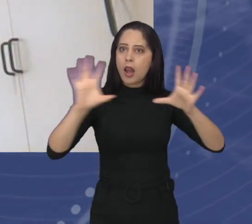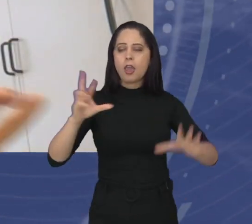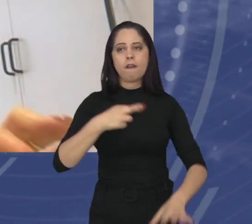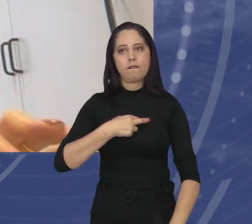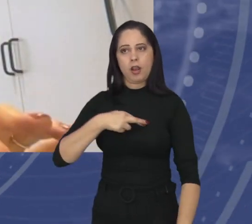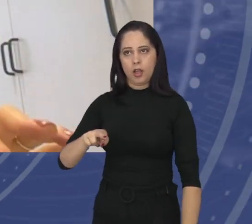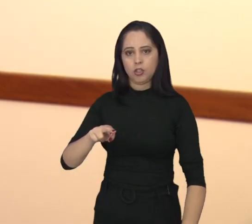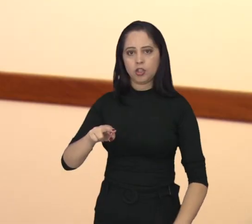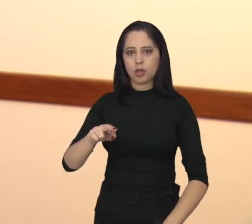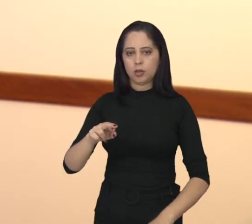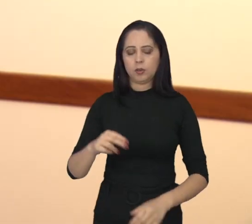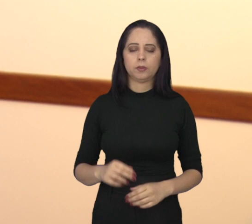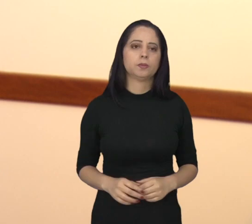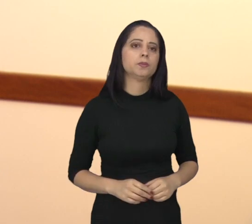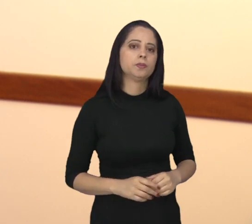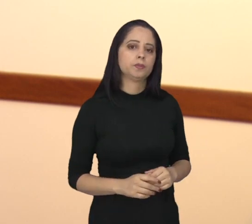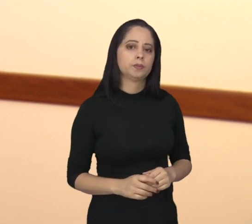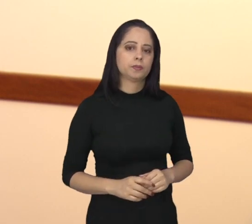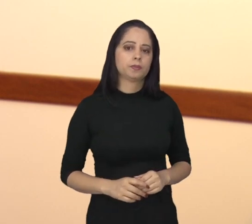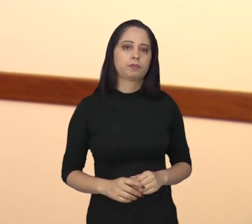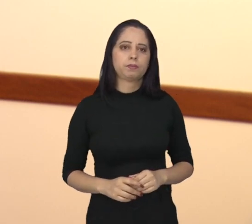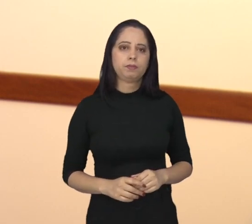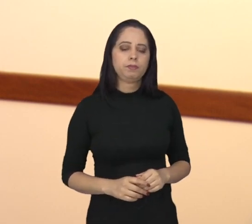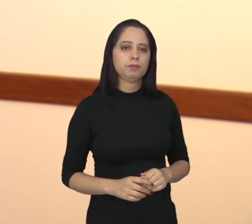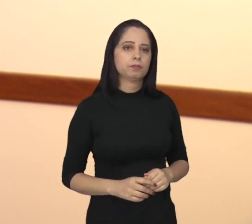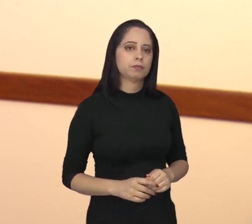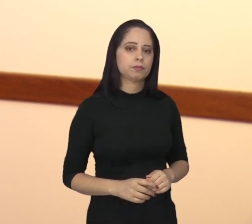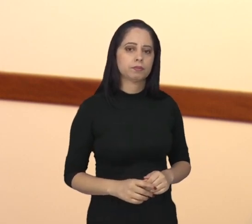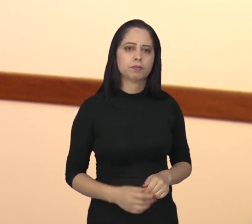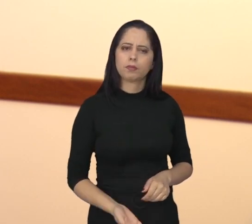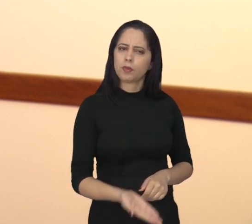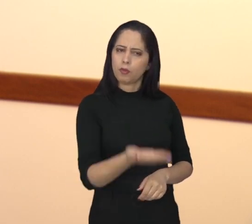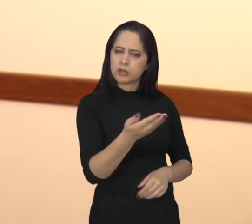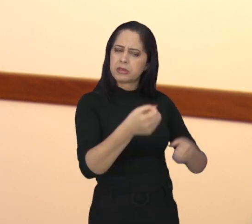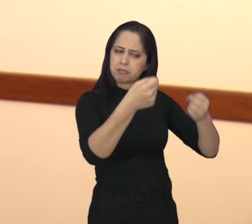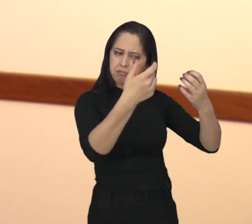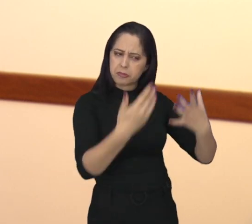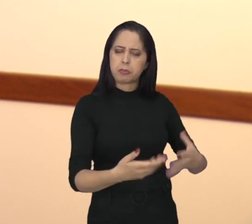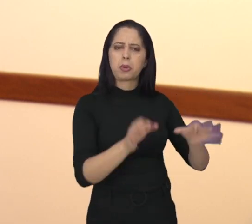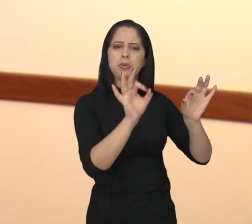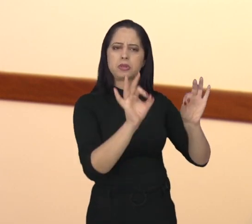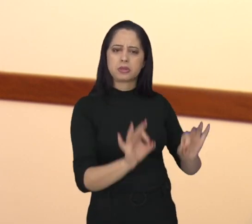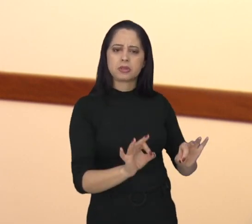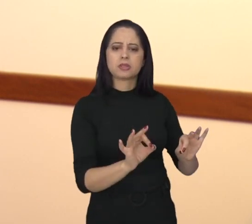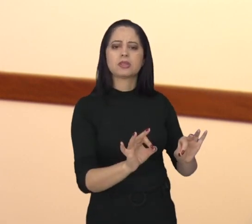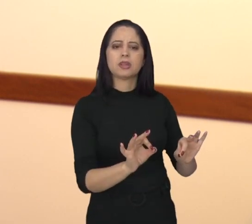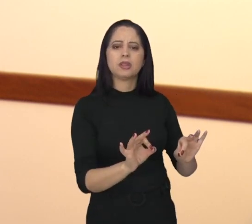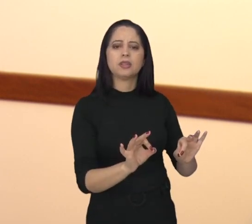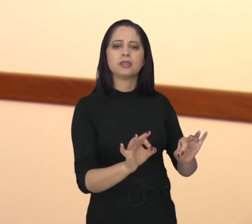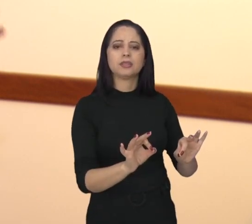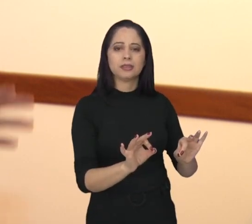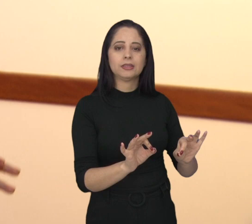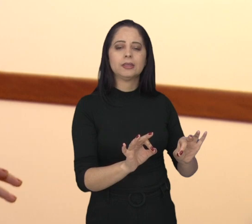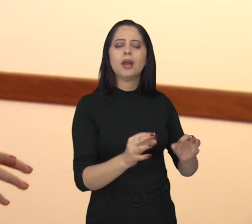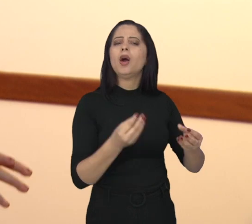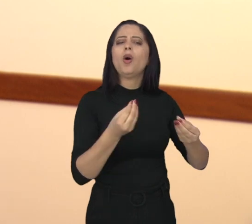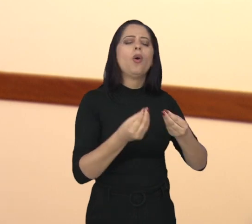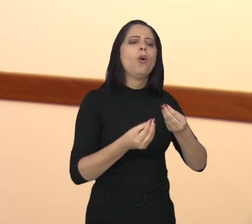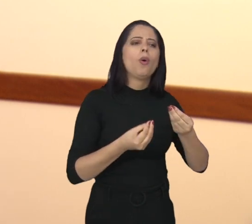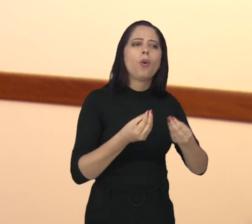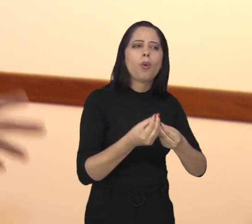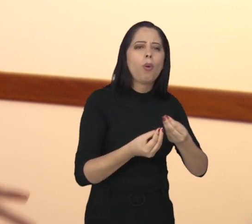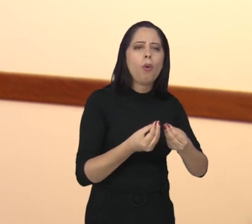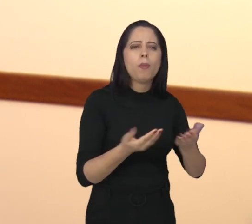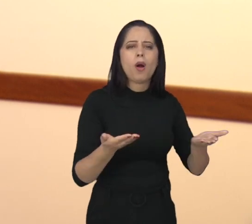em todos os graus. E, Ângela, um ponto que você pontuou bem, colocou muito bem, é como trazer